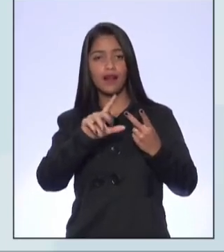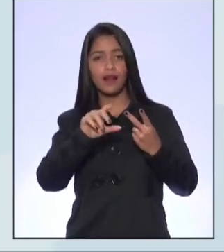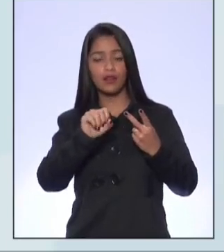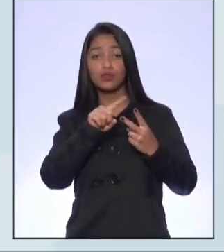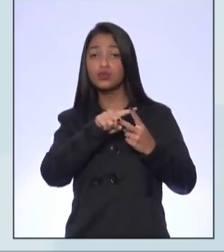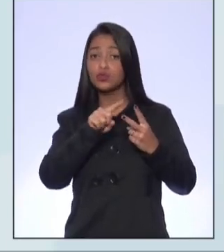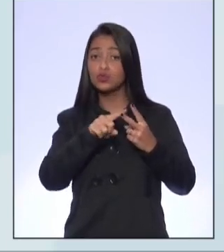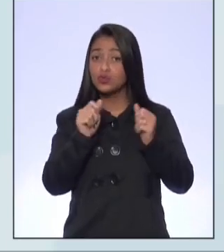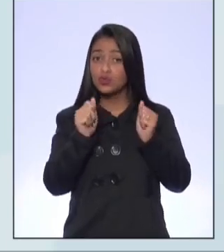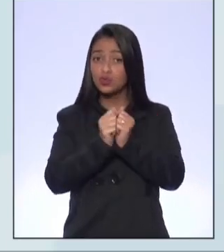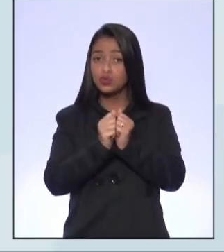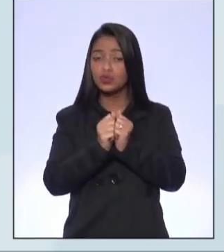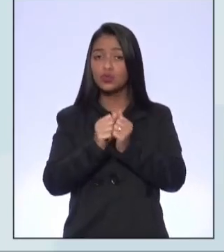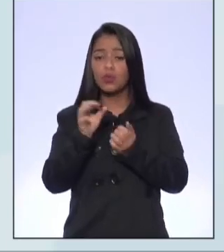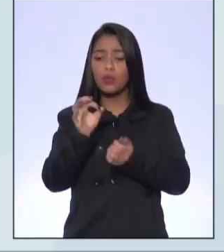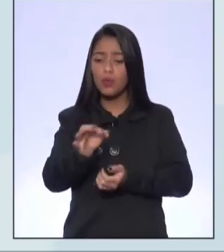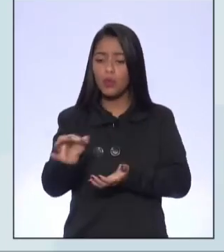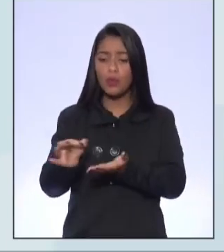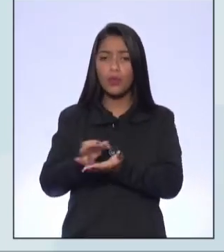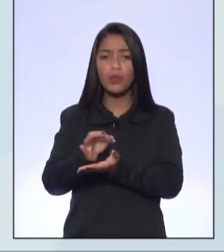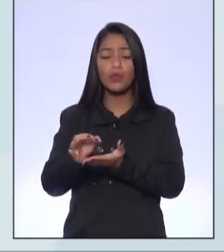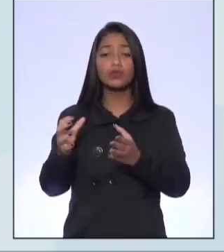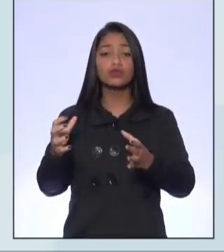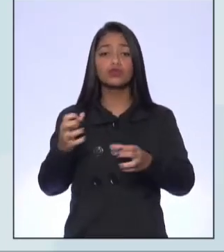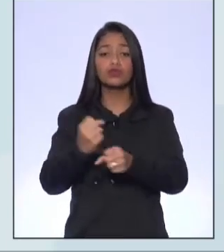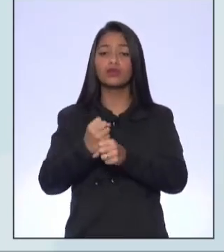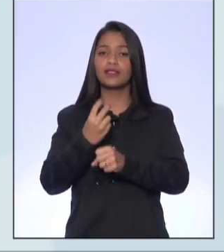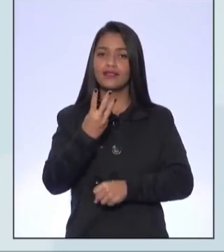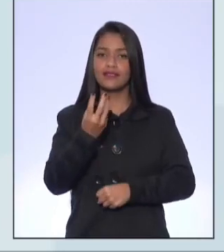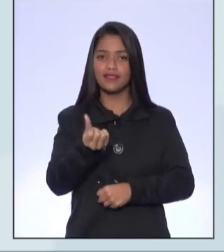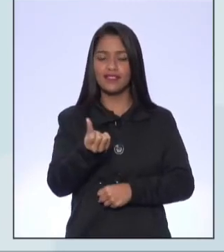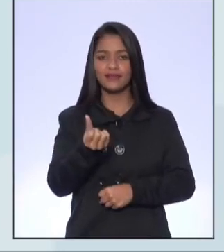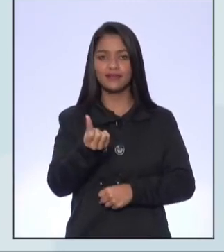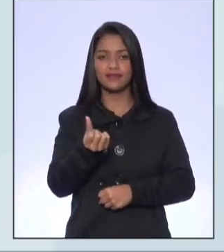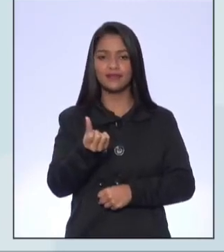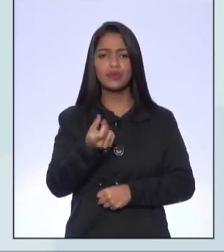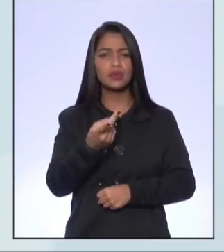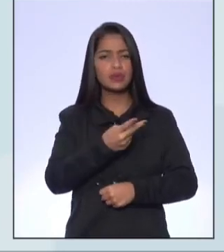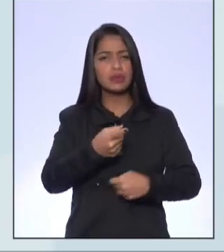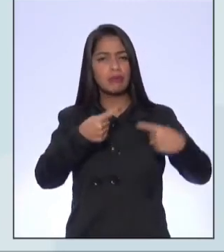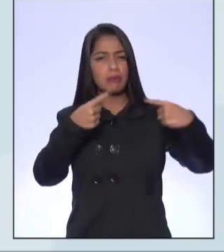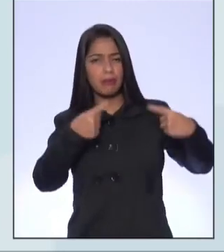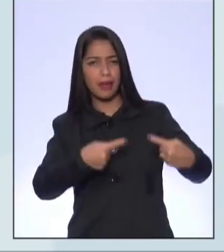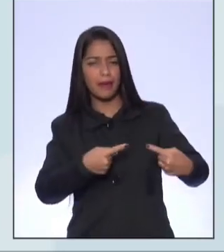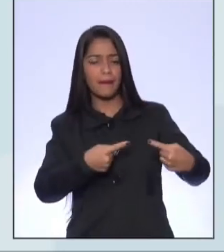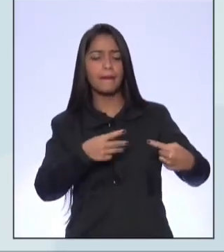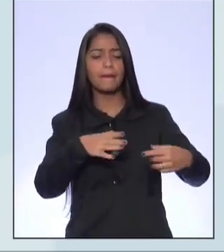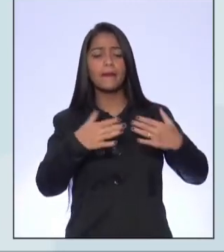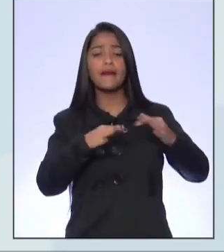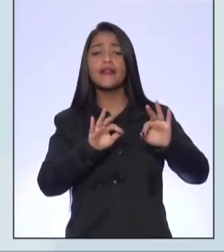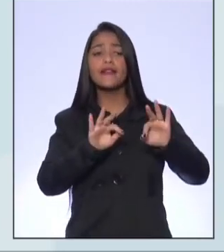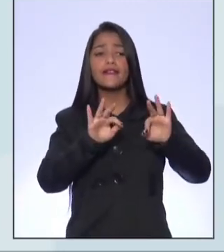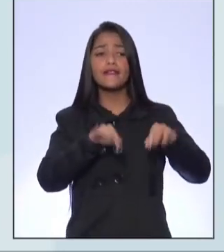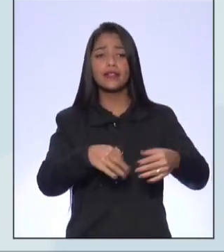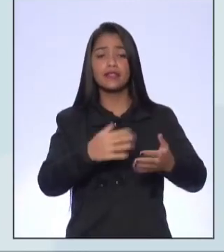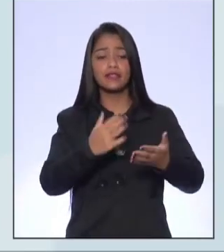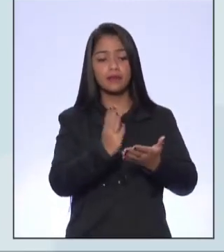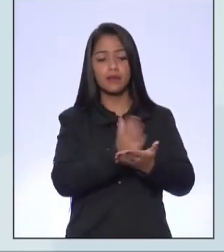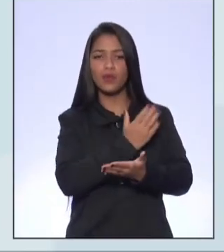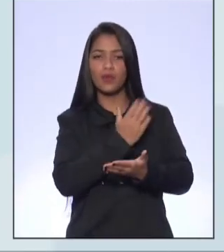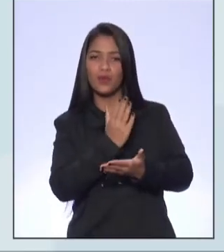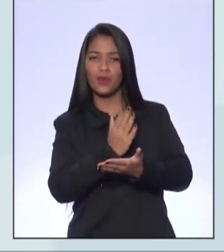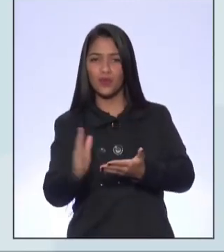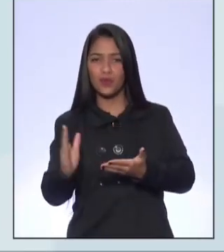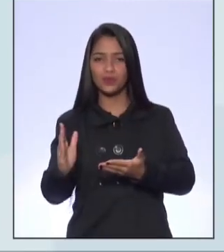bolinhas de gude. Ao final de uma partida, decidiram separar e contar a quantidade